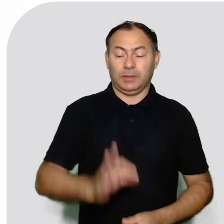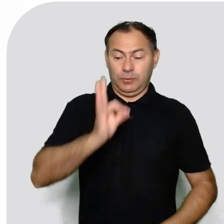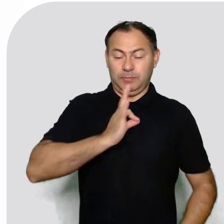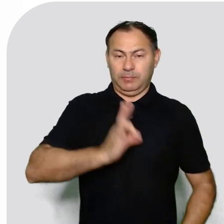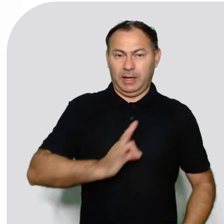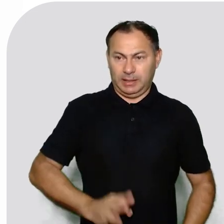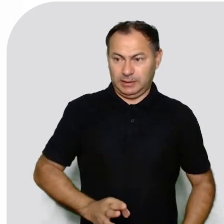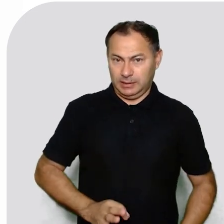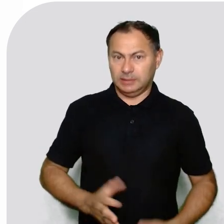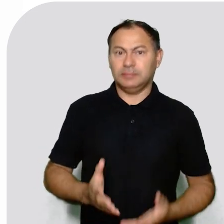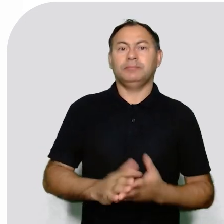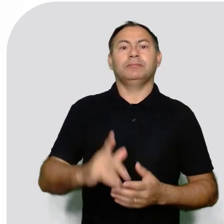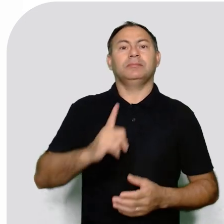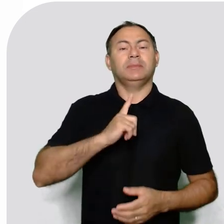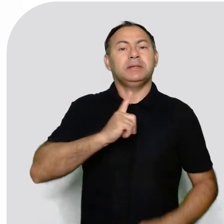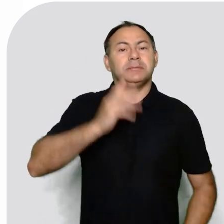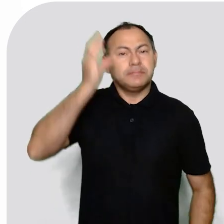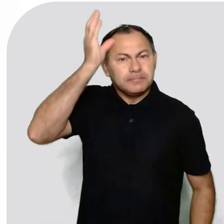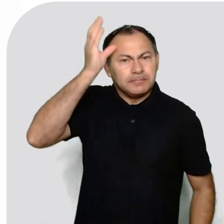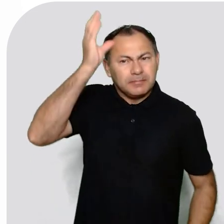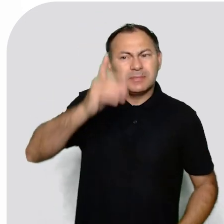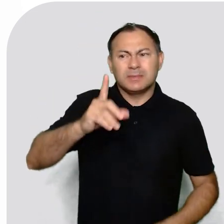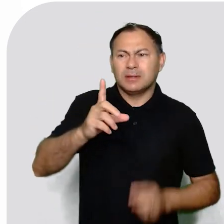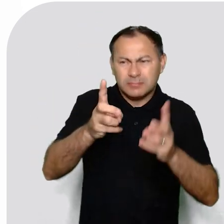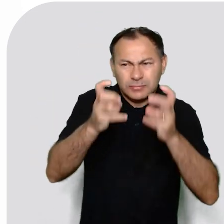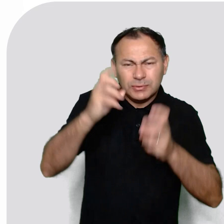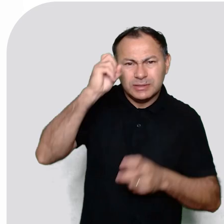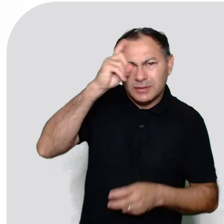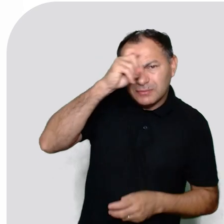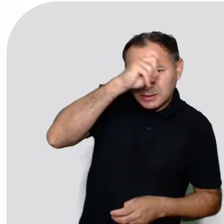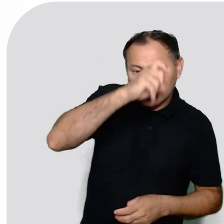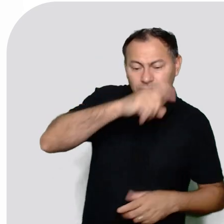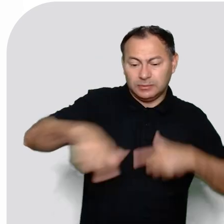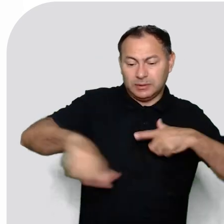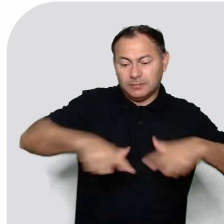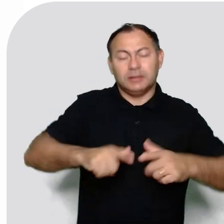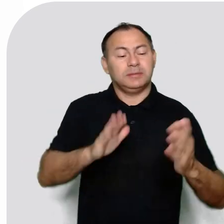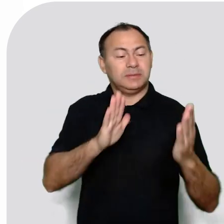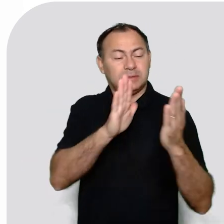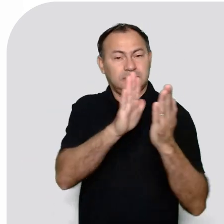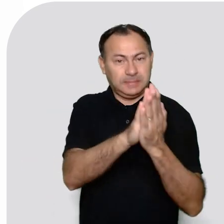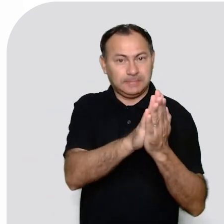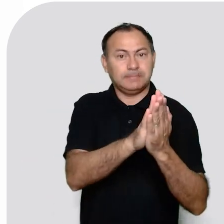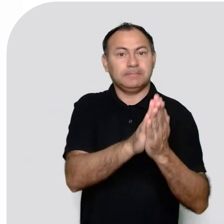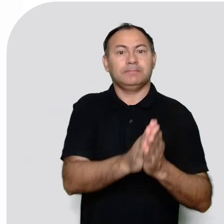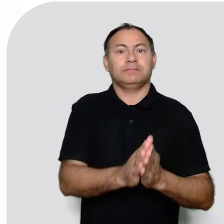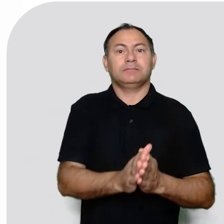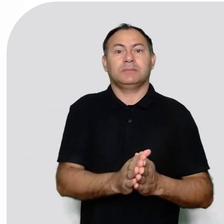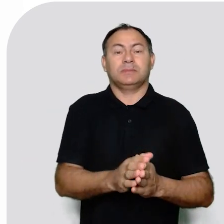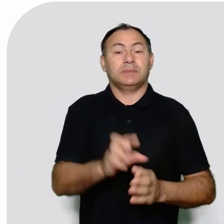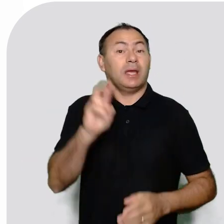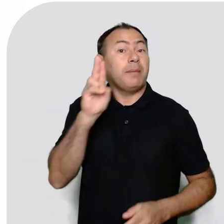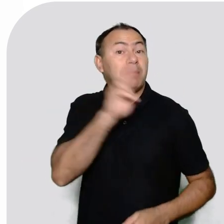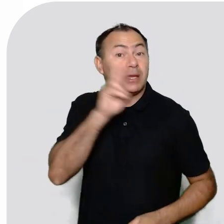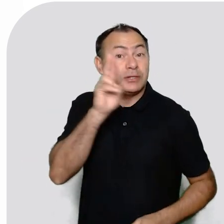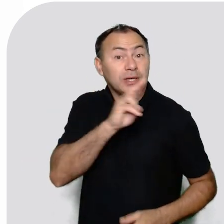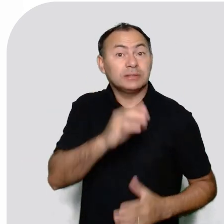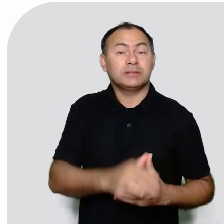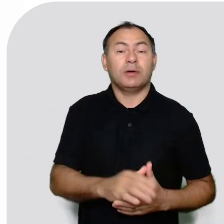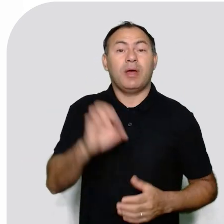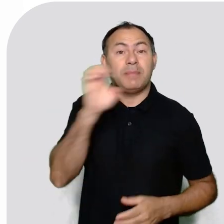padres conciliares têm consciência das dificuldades e tarefas a serem enfrentadas na emergência de uma